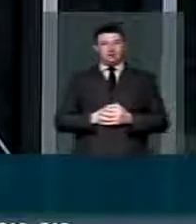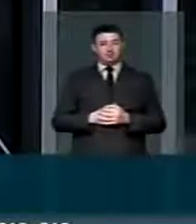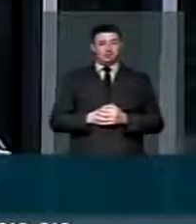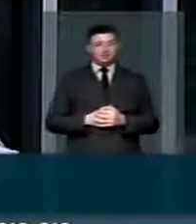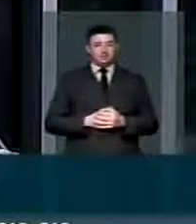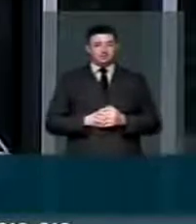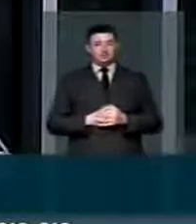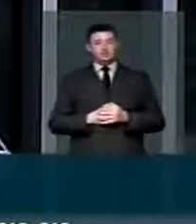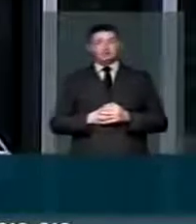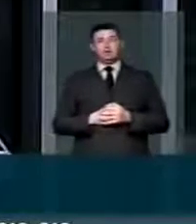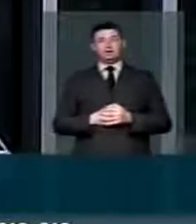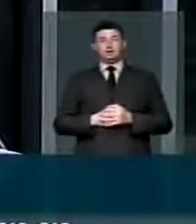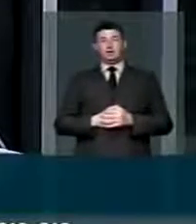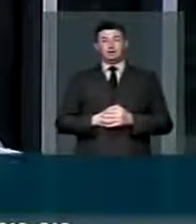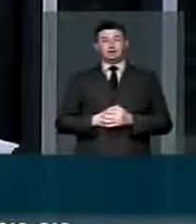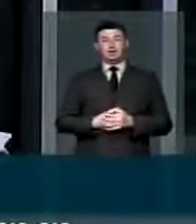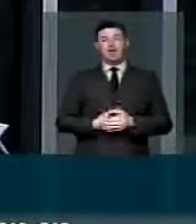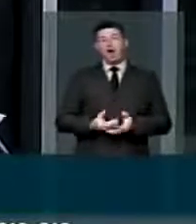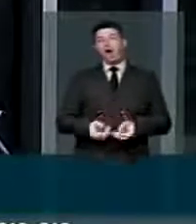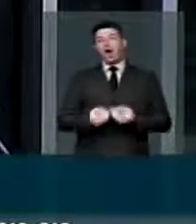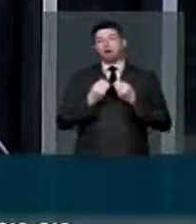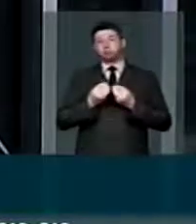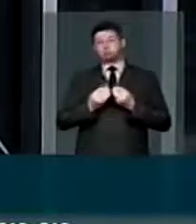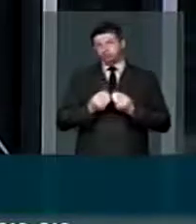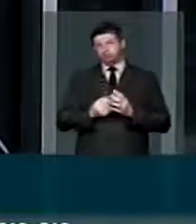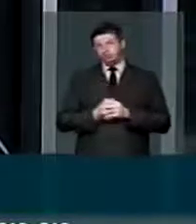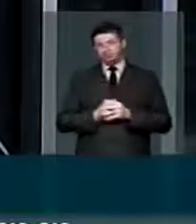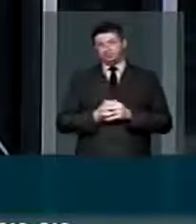Como que o negócio foi